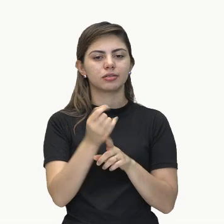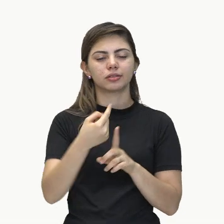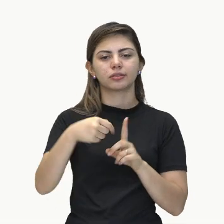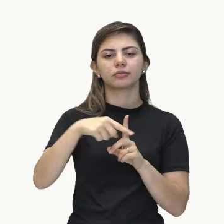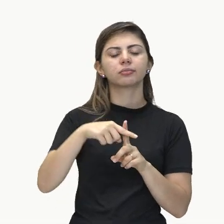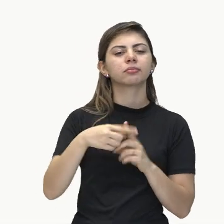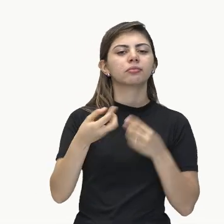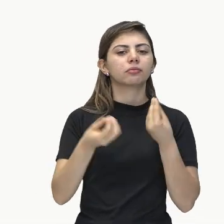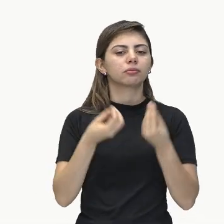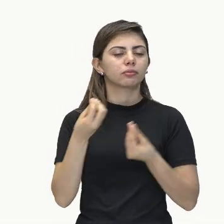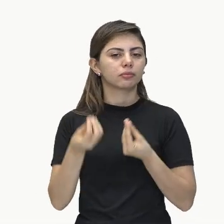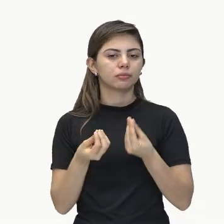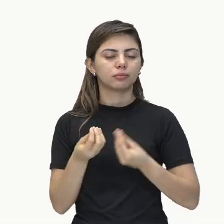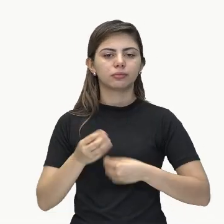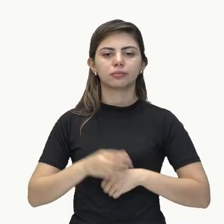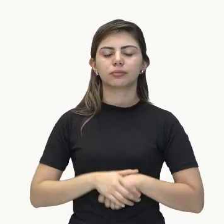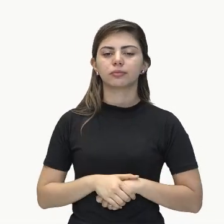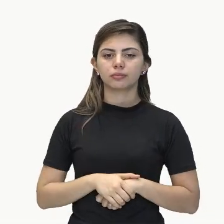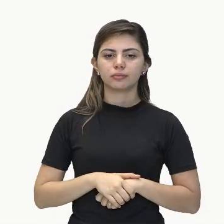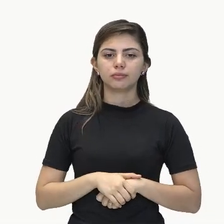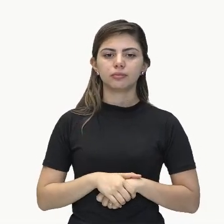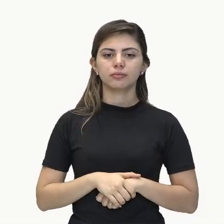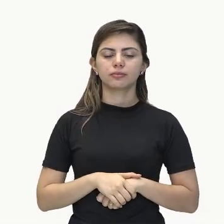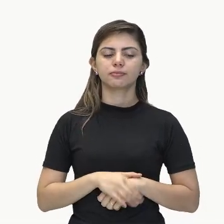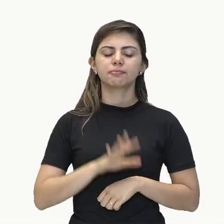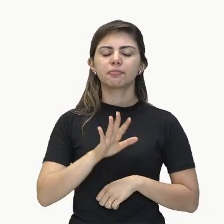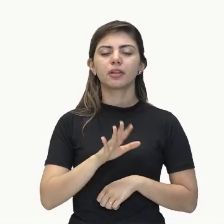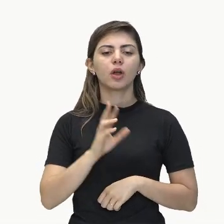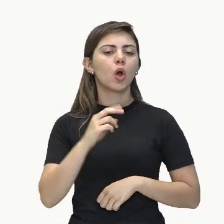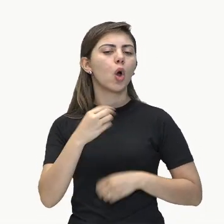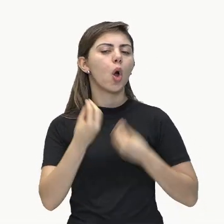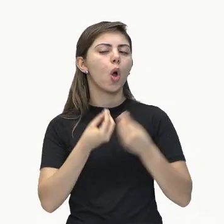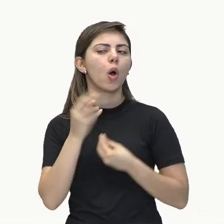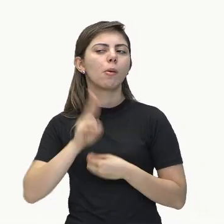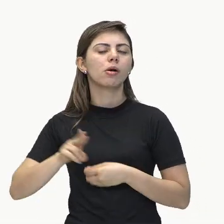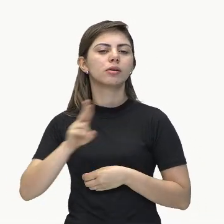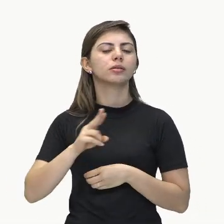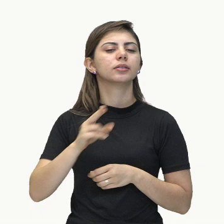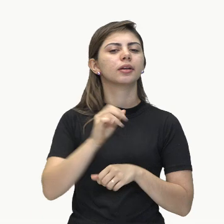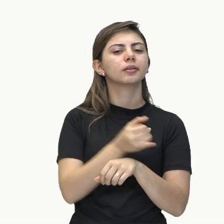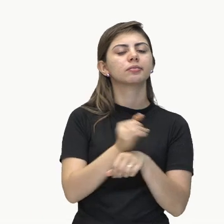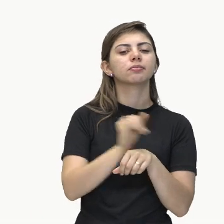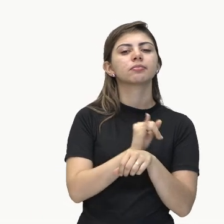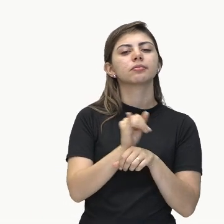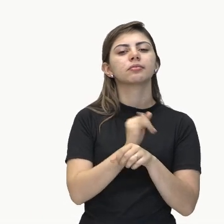é que funciona o método da adição? O método da adição, ele